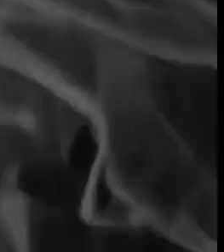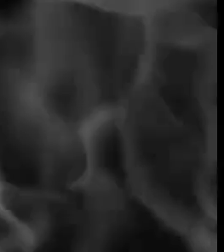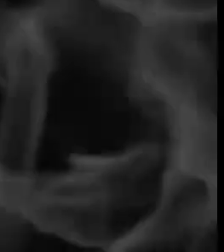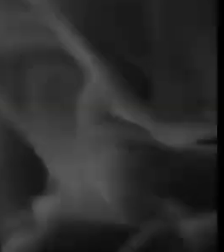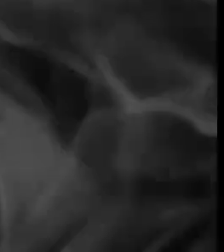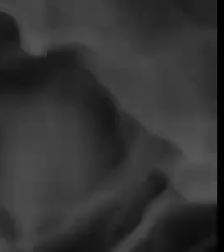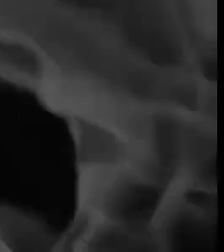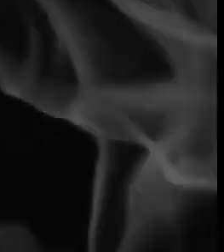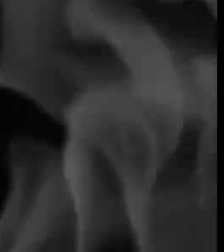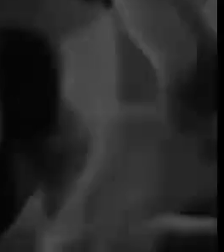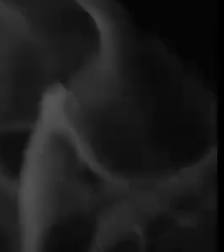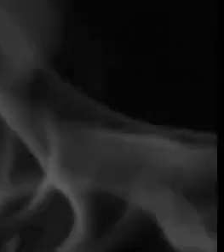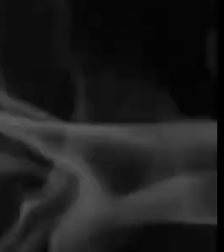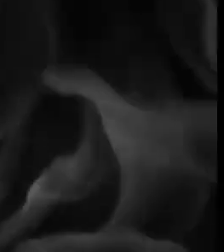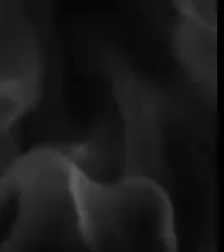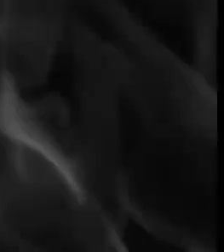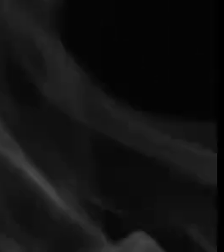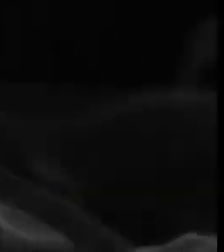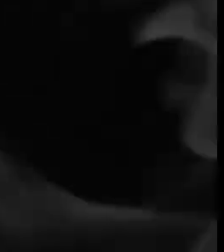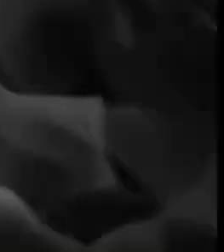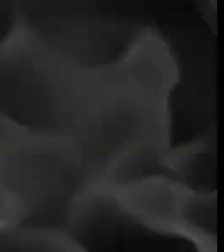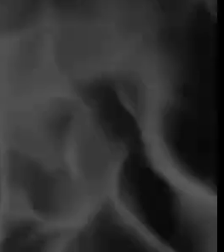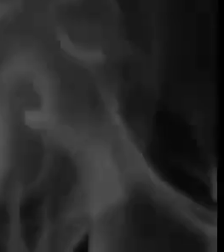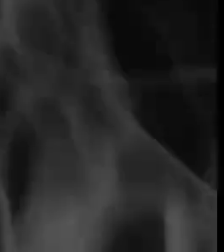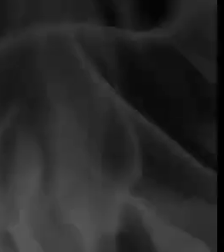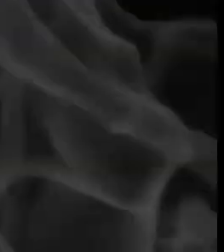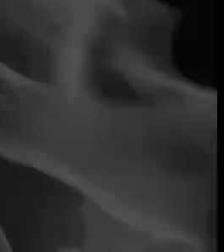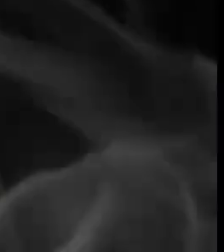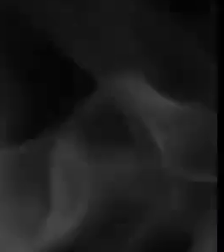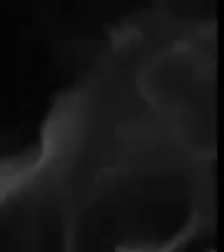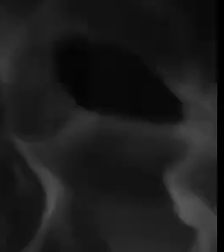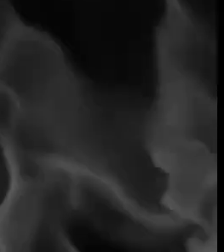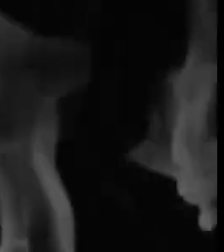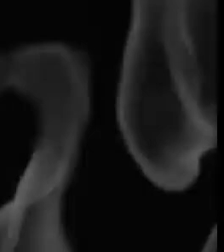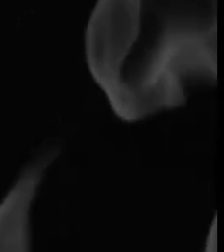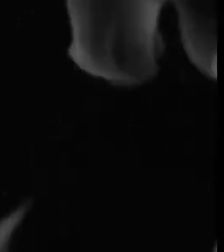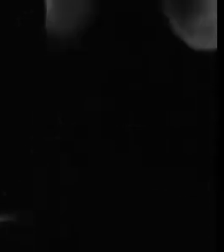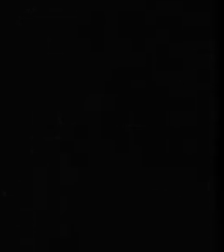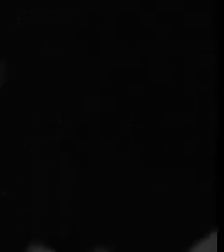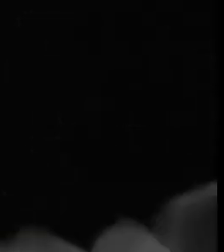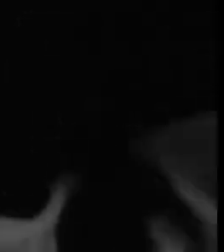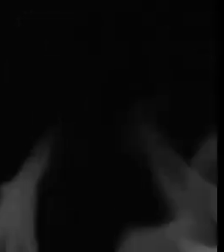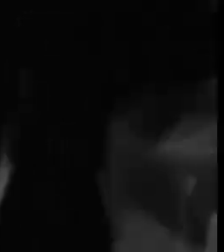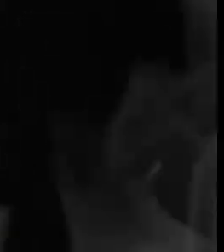parte inferior, subindo para as laterais, há fumaças de tom branco. Lê-se: